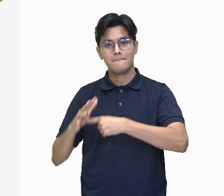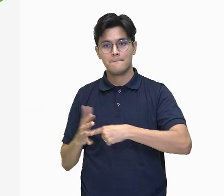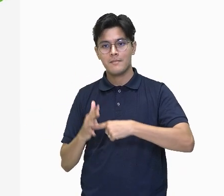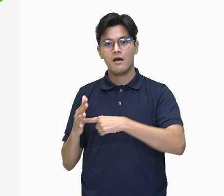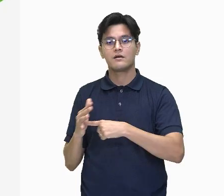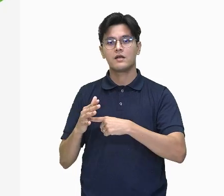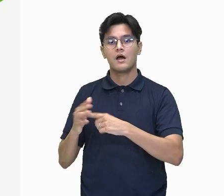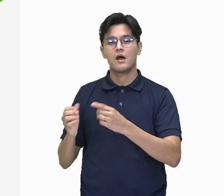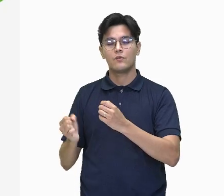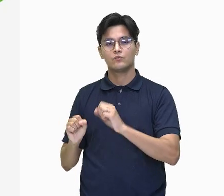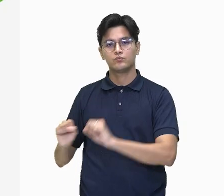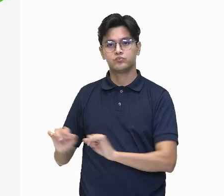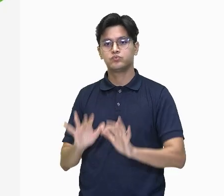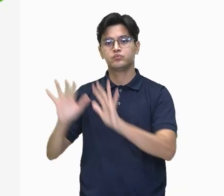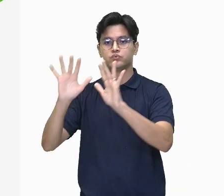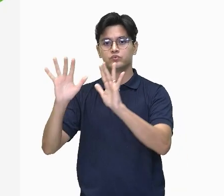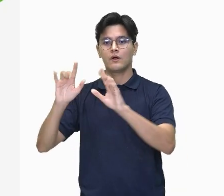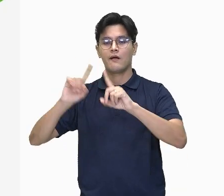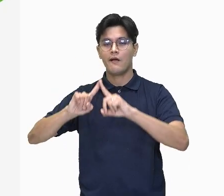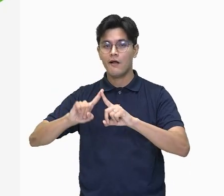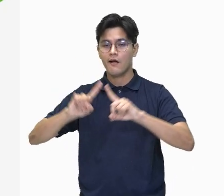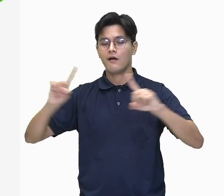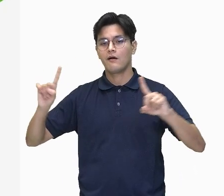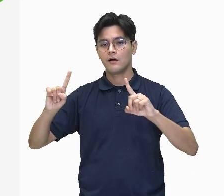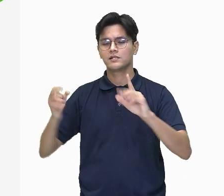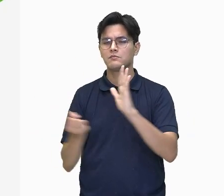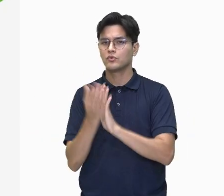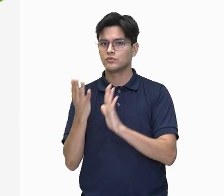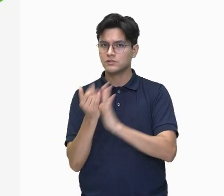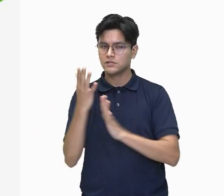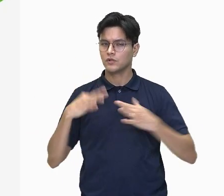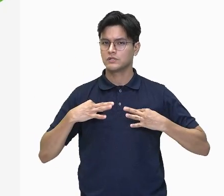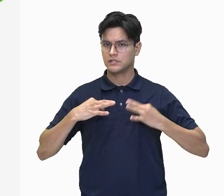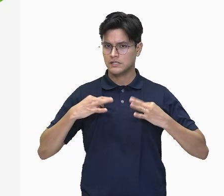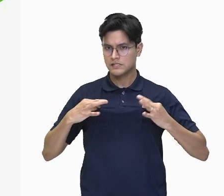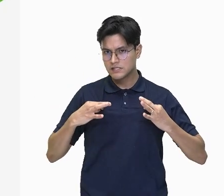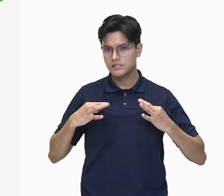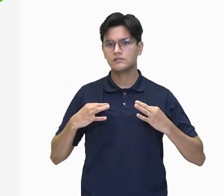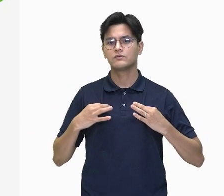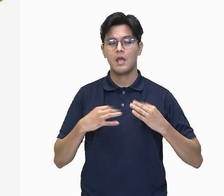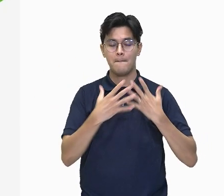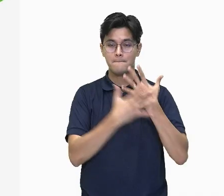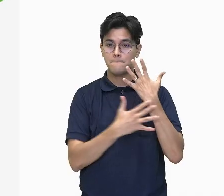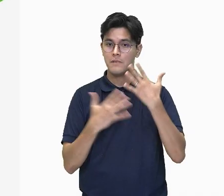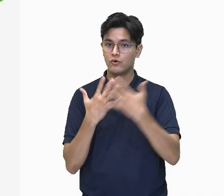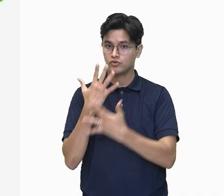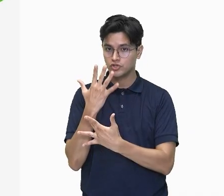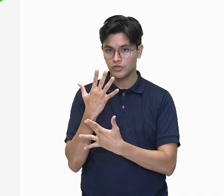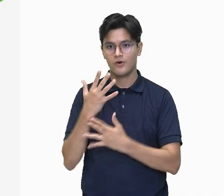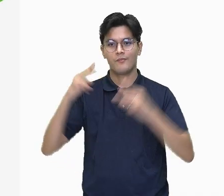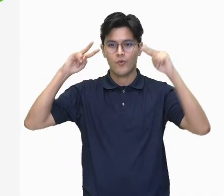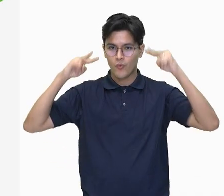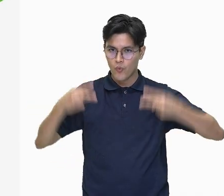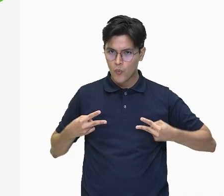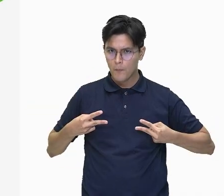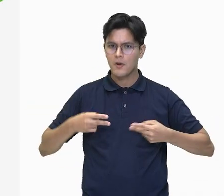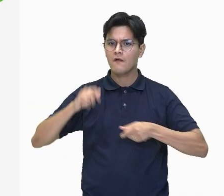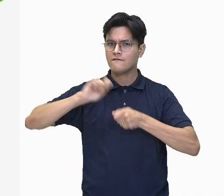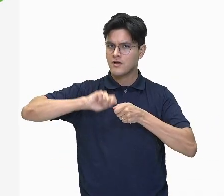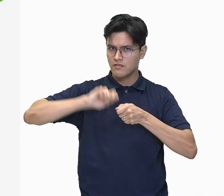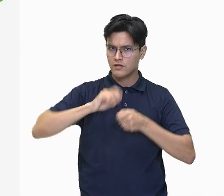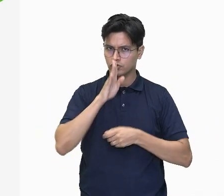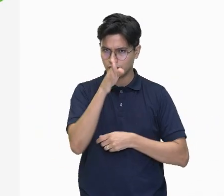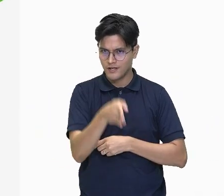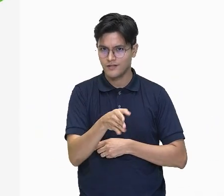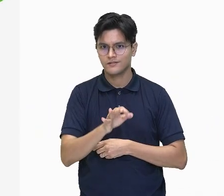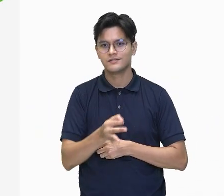a produção de tecidos era artesanal, lenta e dependente da força humana ou da água. Com a